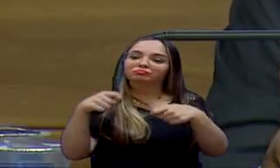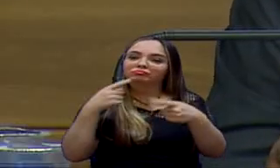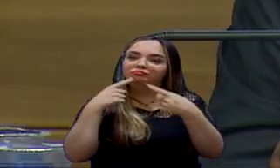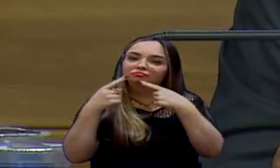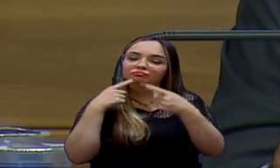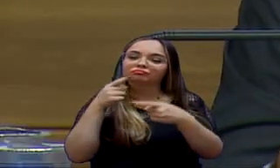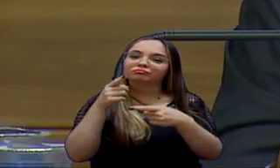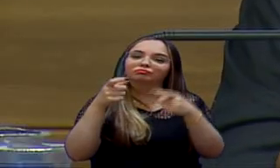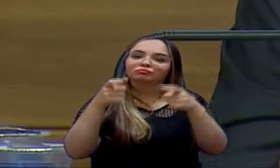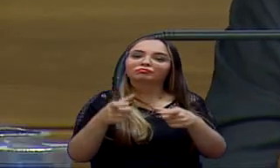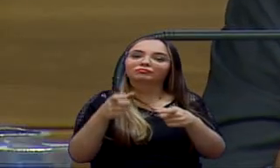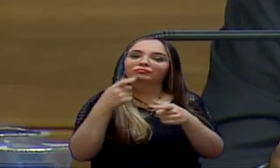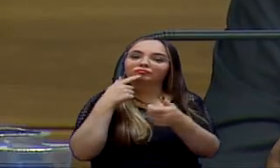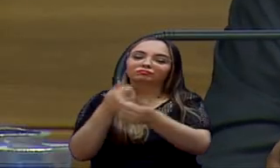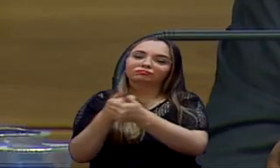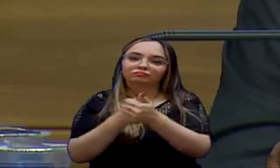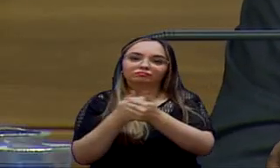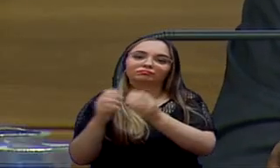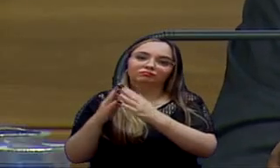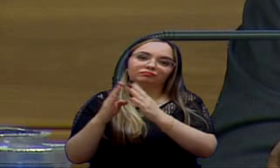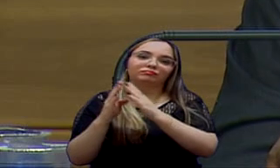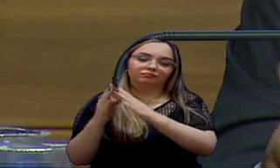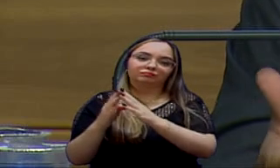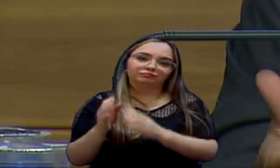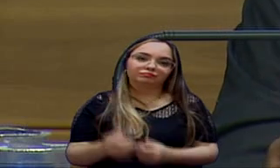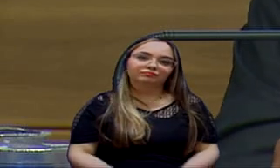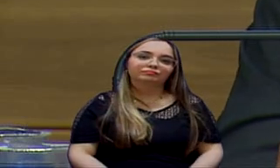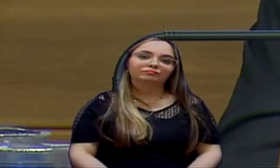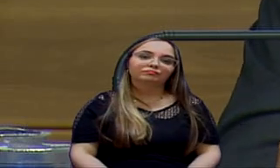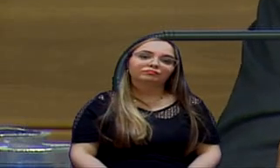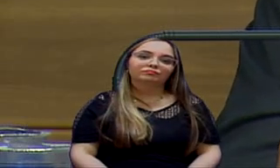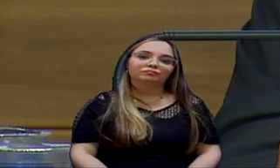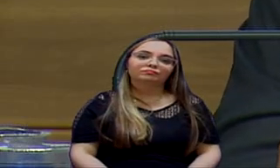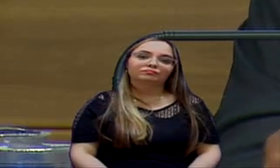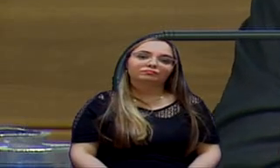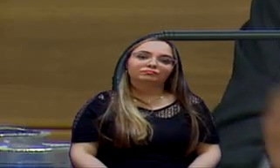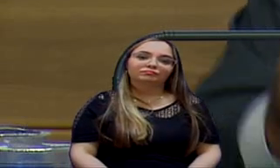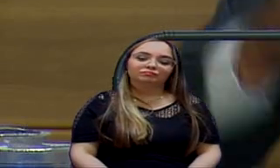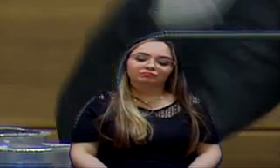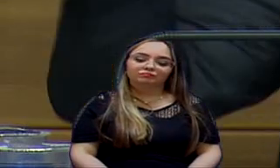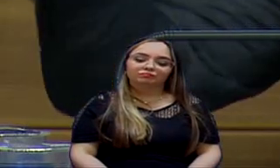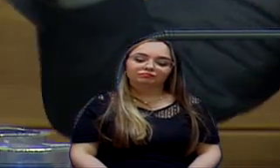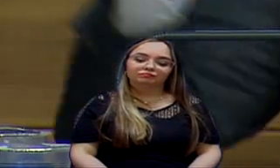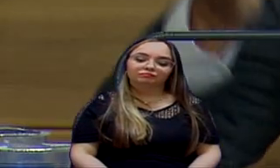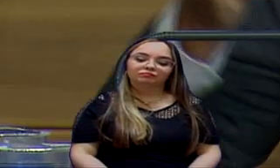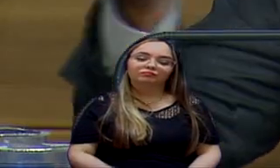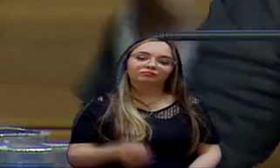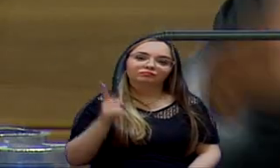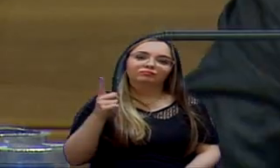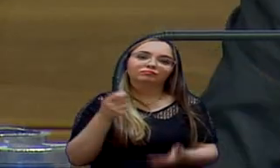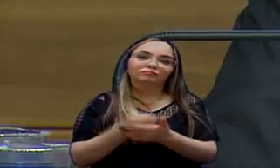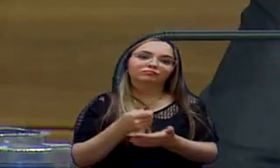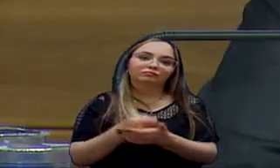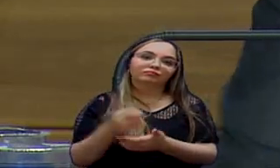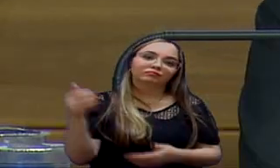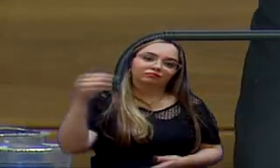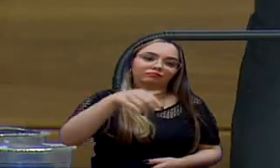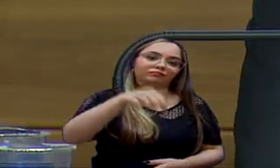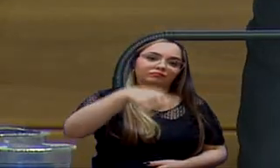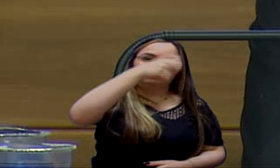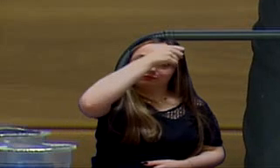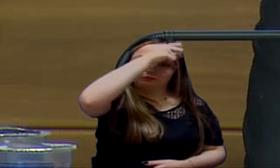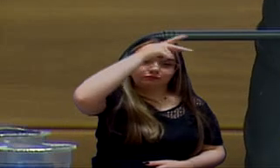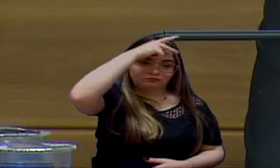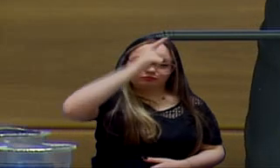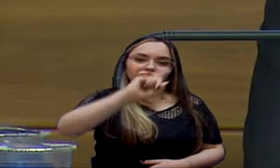consiga ser resolvidos mais próximo das pessoas moram e não que ela tem que se deslocar o passo aqui para vir resolver os